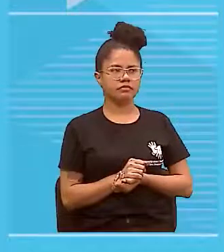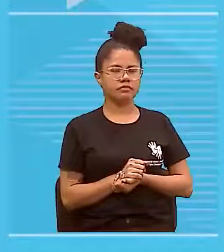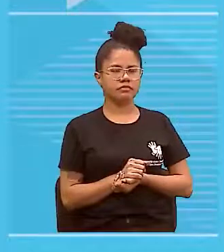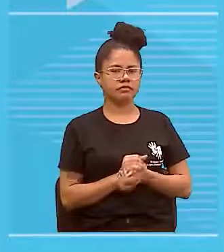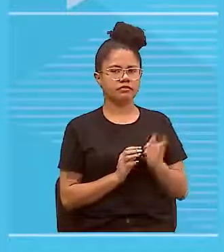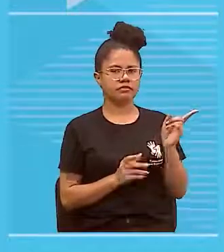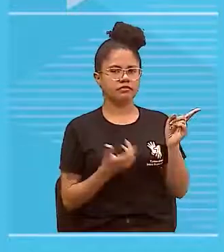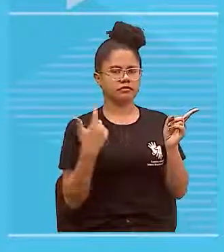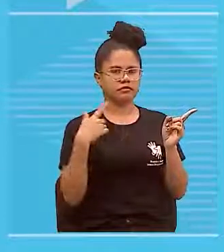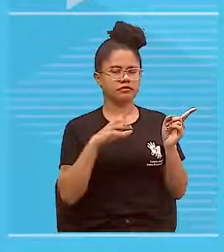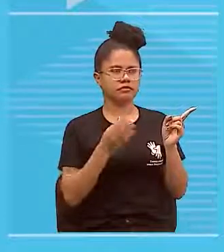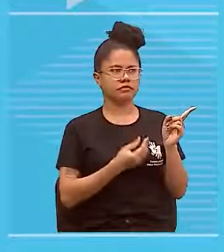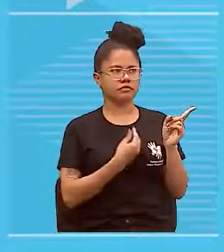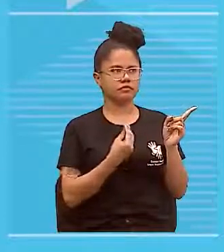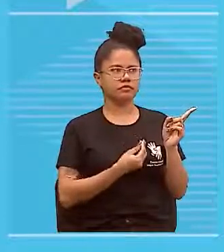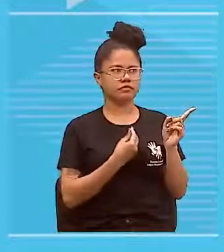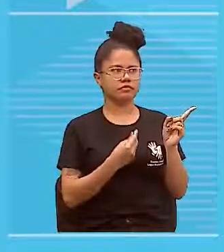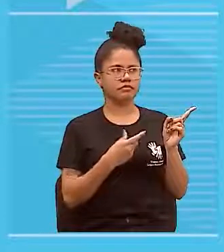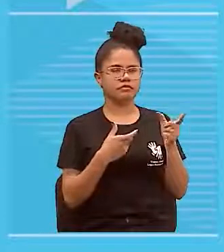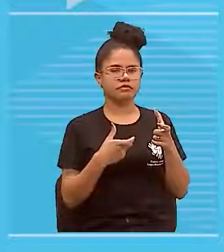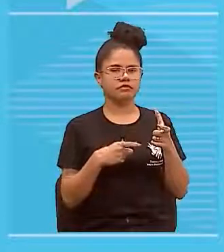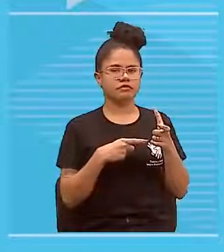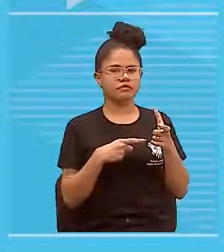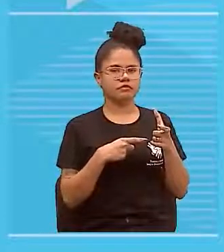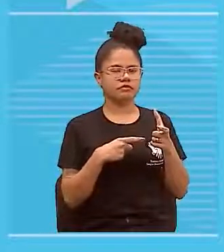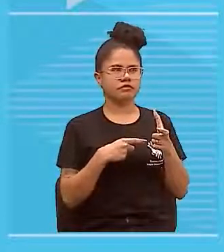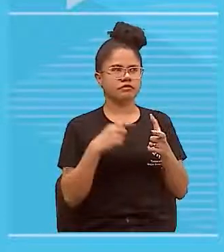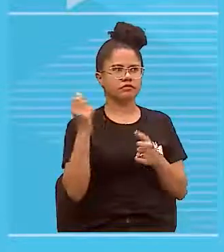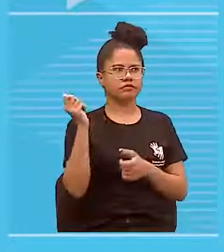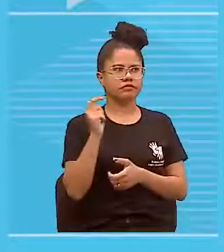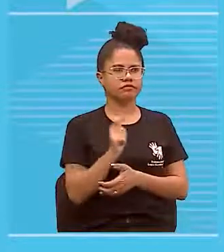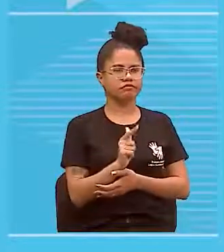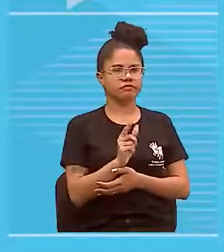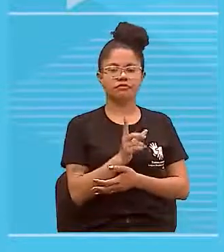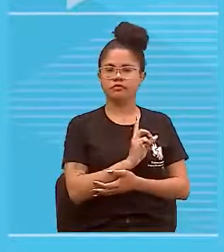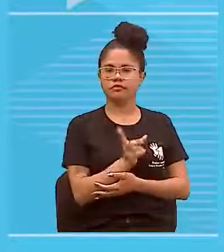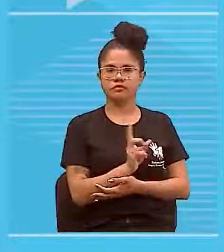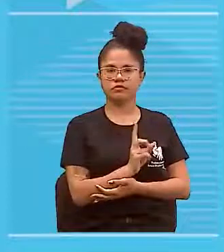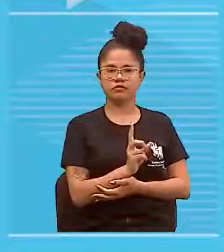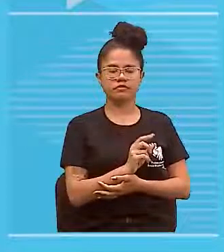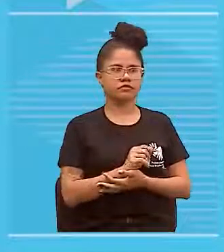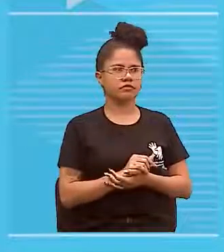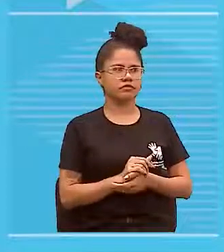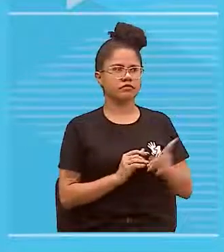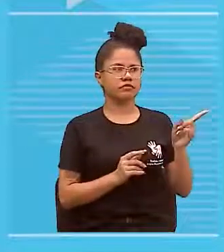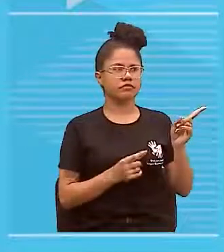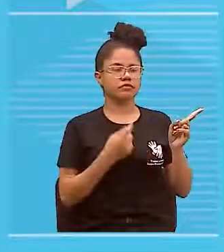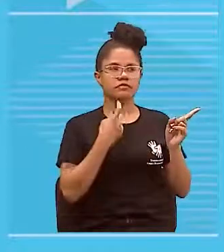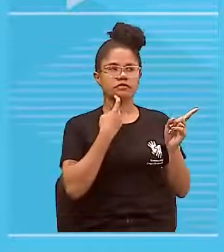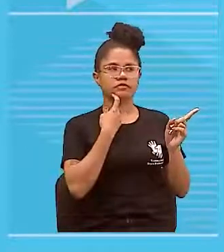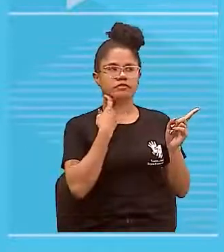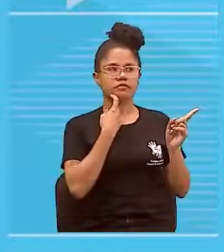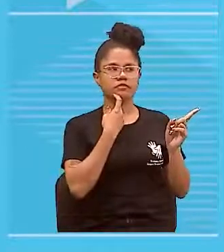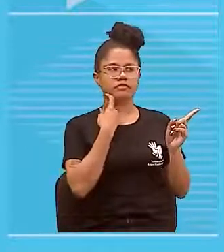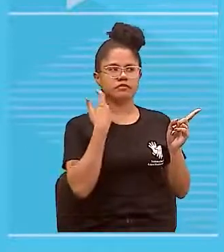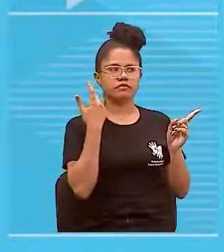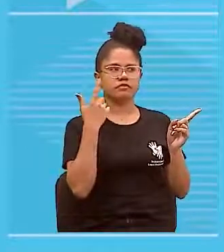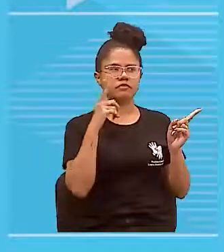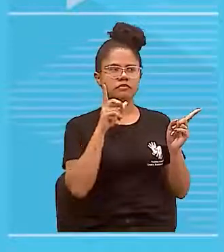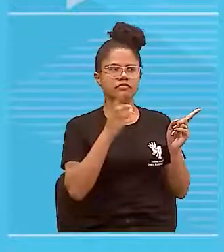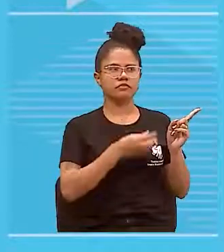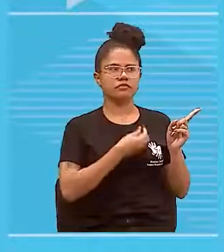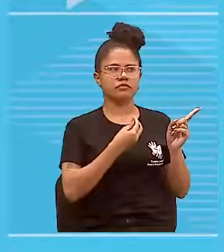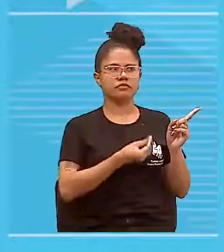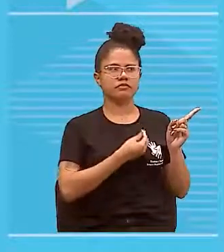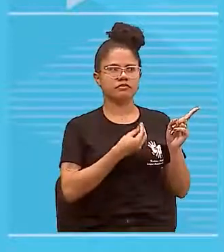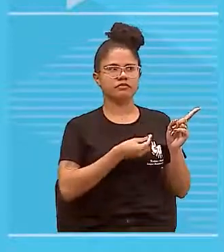elas conseguem viver aqui num lugar que tem muita luz? Não. Esse peixinho aqui, ele consegue